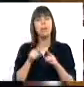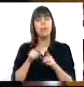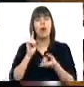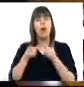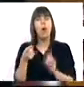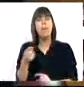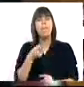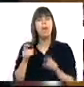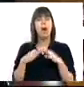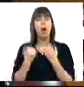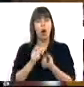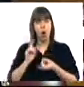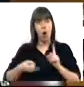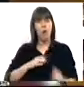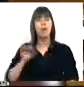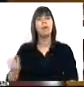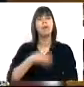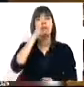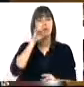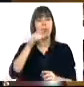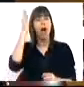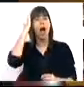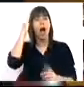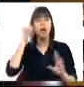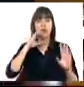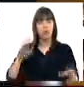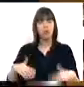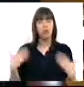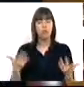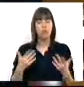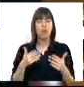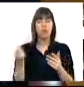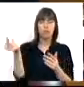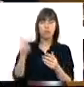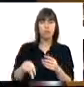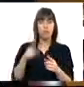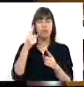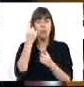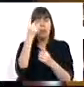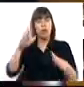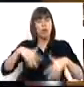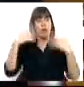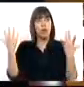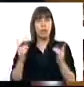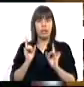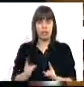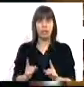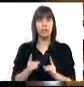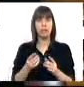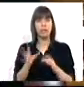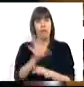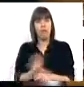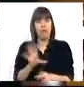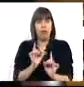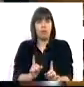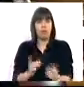paz social é que o Senhor Primeiro-Ministro considera que pode advir de uma coisa com esta